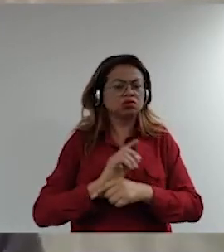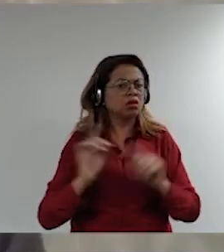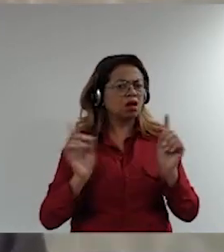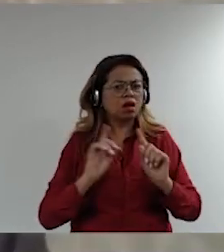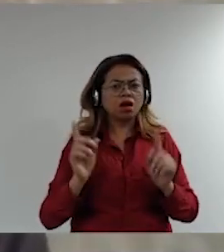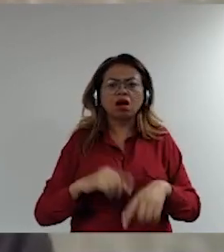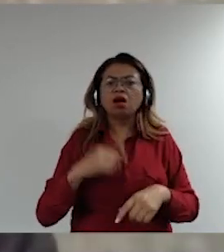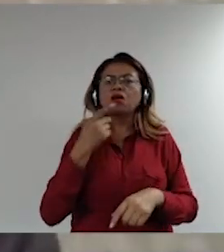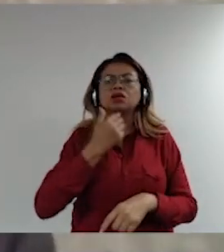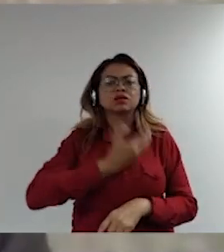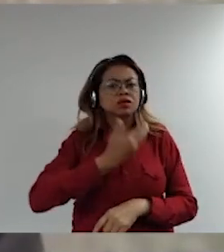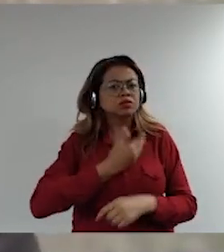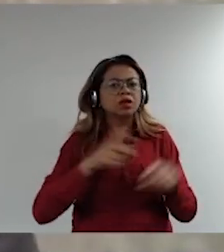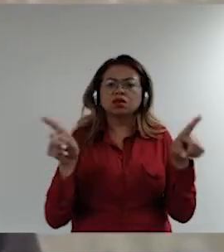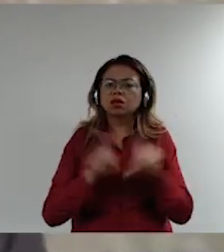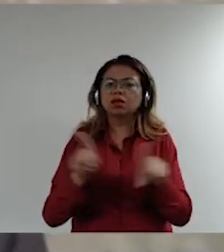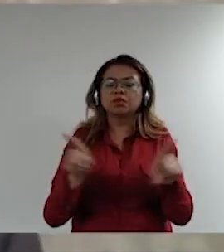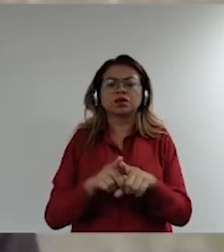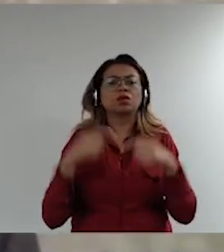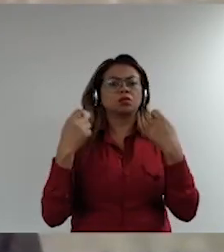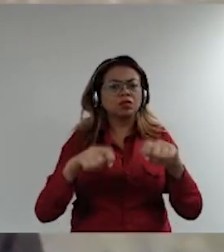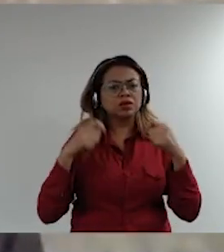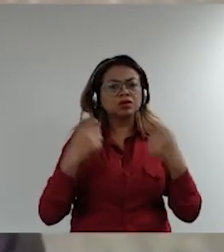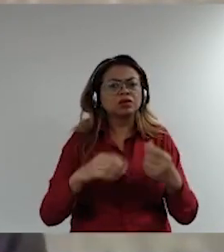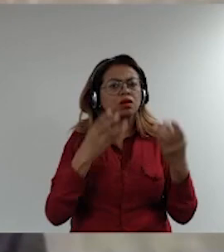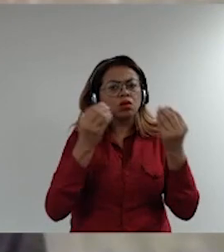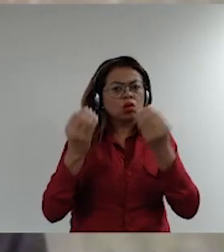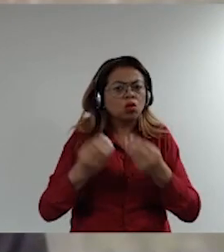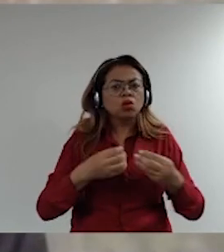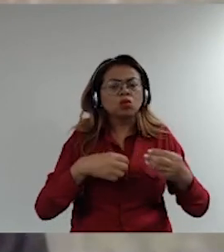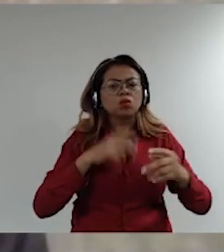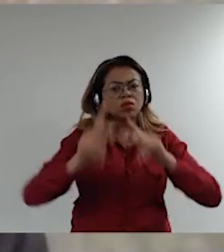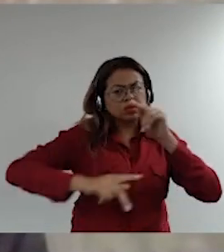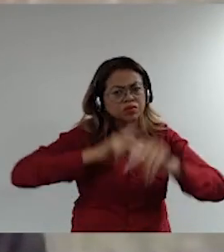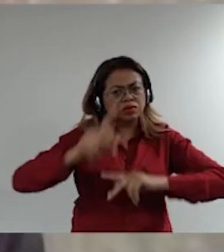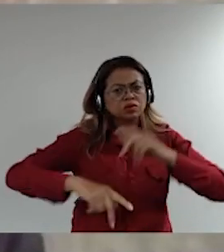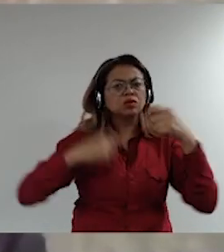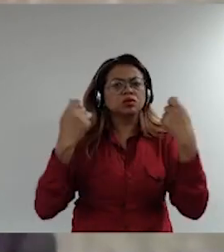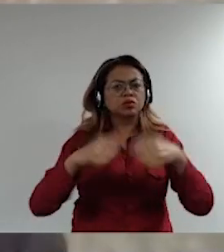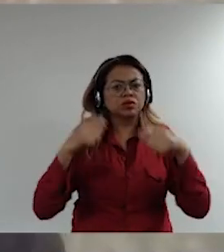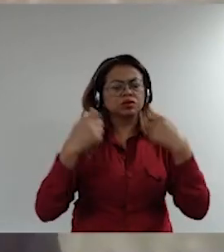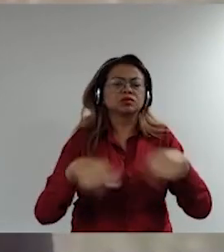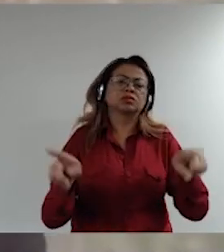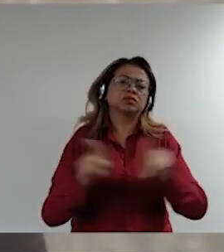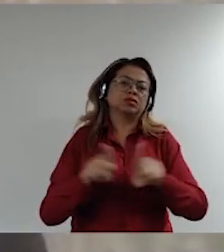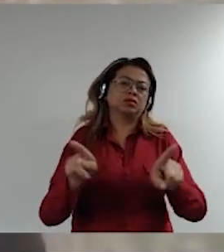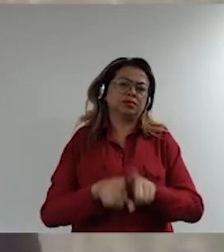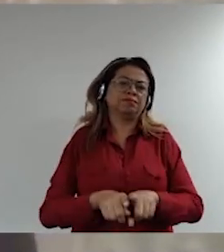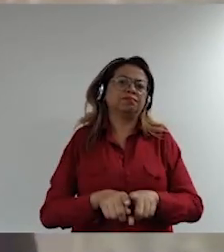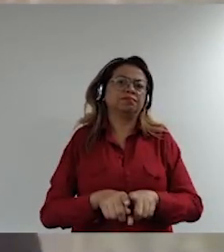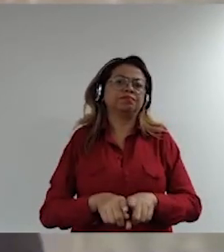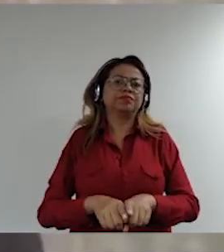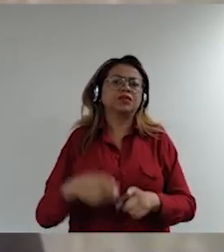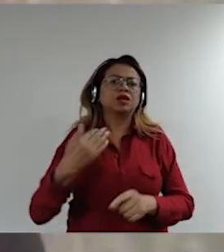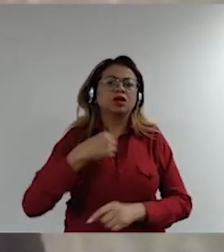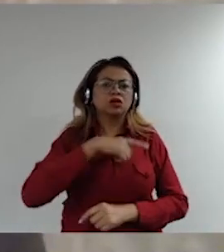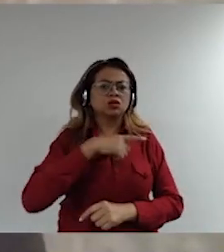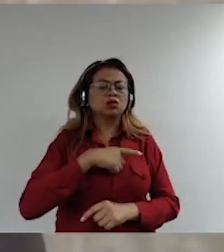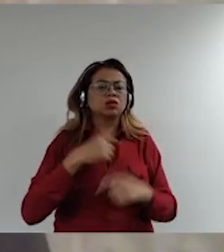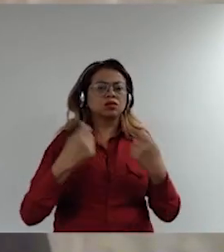colegas estão precisando, como a maioria da população está precisando. Nós temos aí